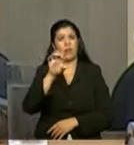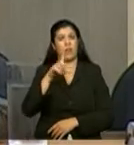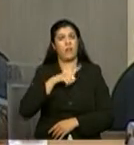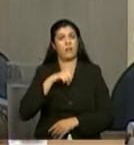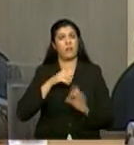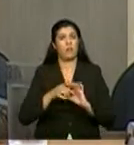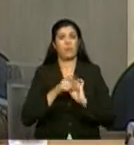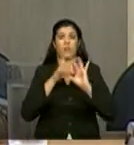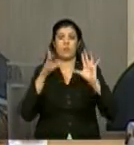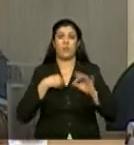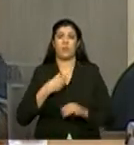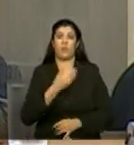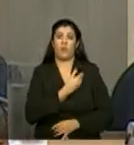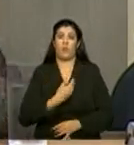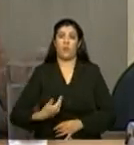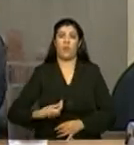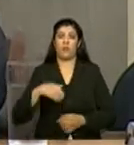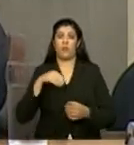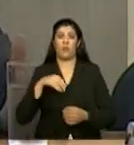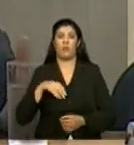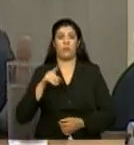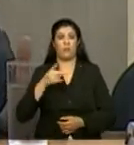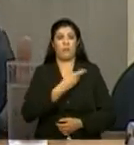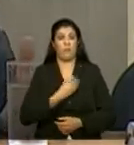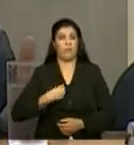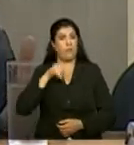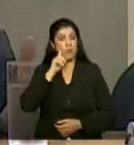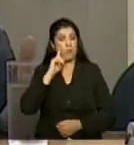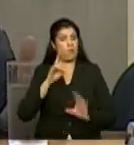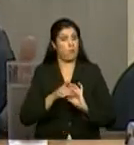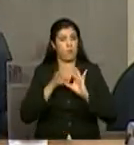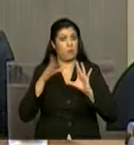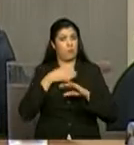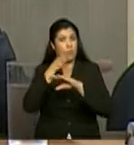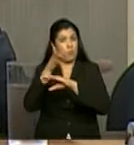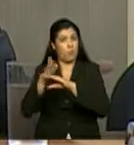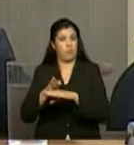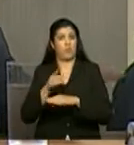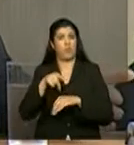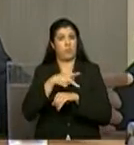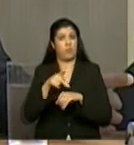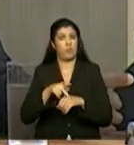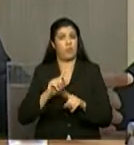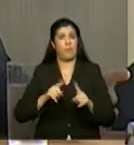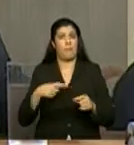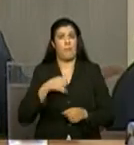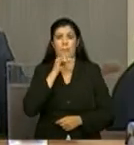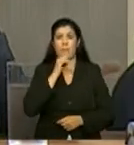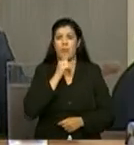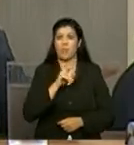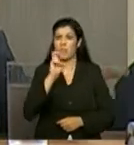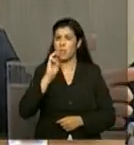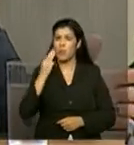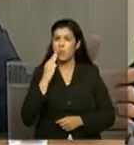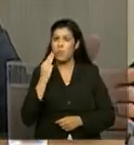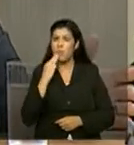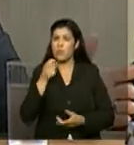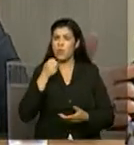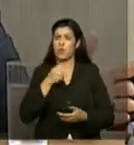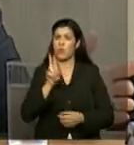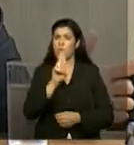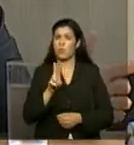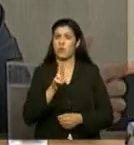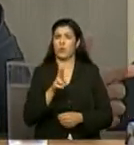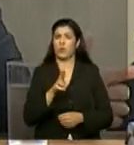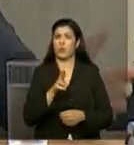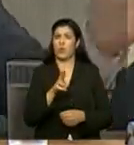autorizado pelo congresso americano agora os cinco milhões de dólares que o embaixador li concorda usou para comprar nossas